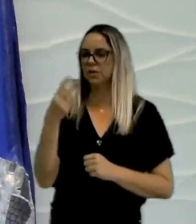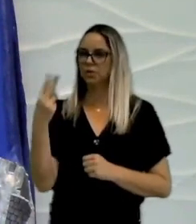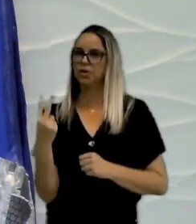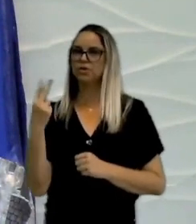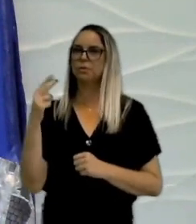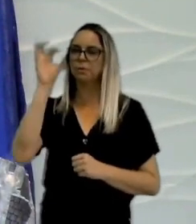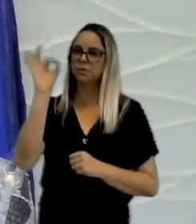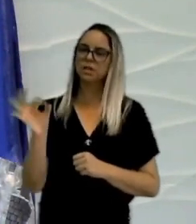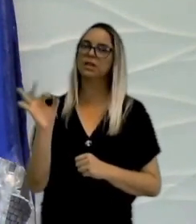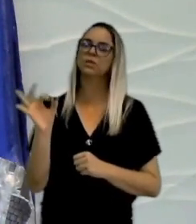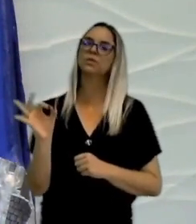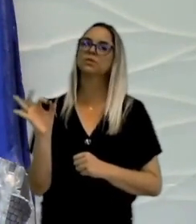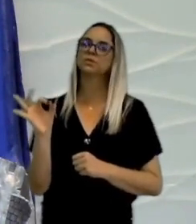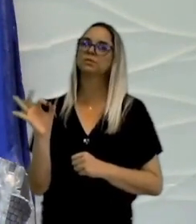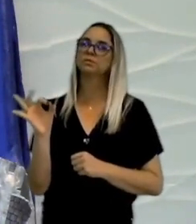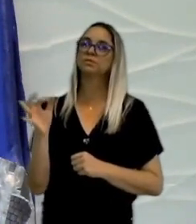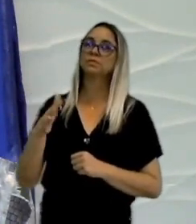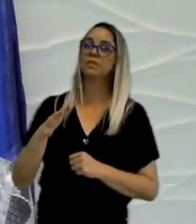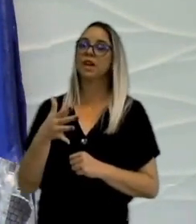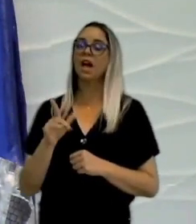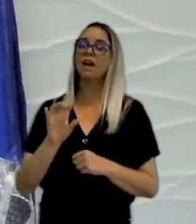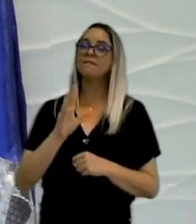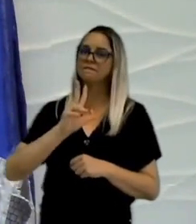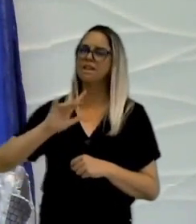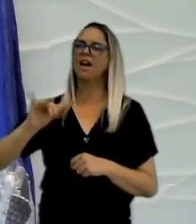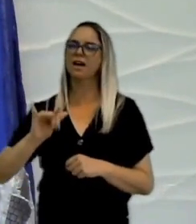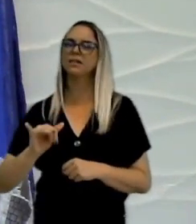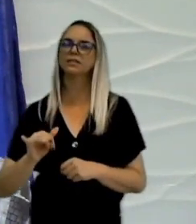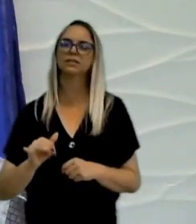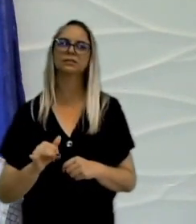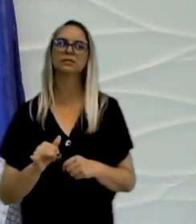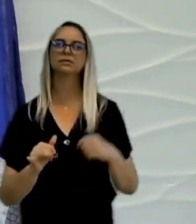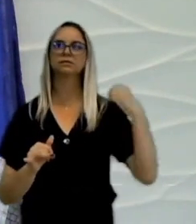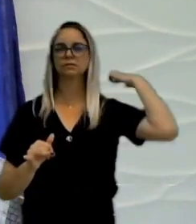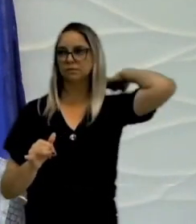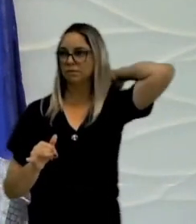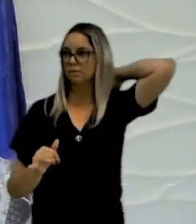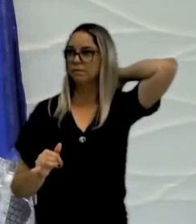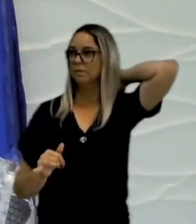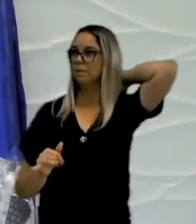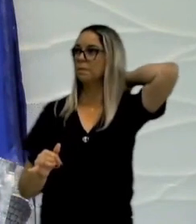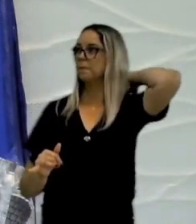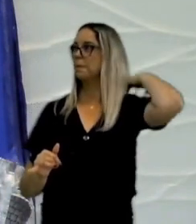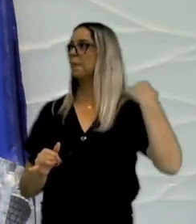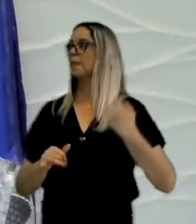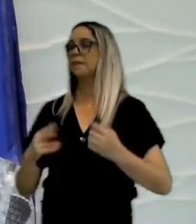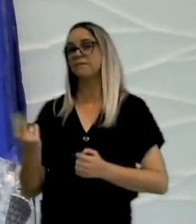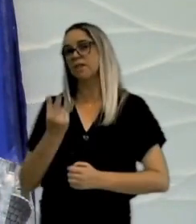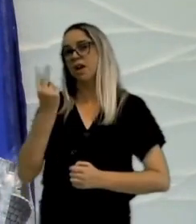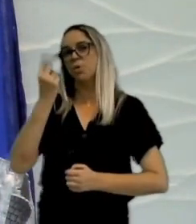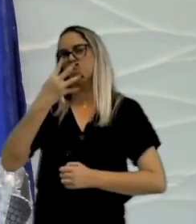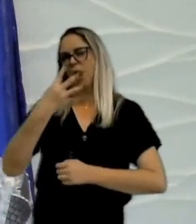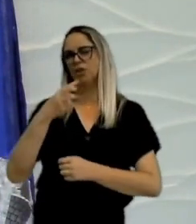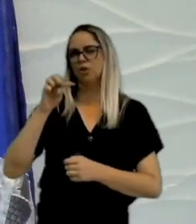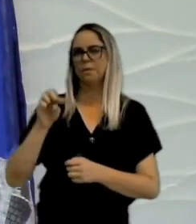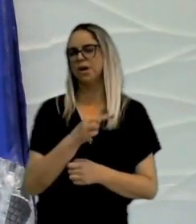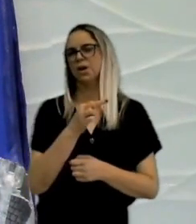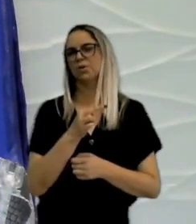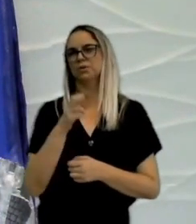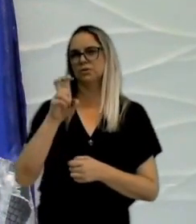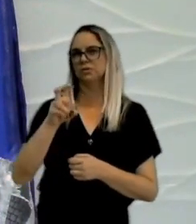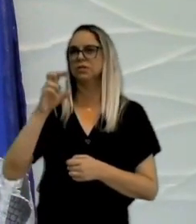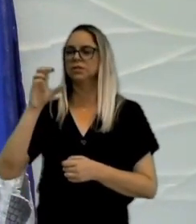3,62% percentual, o qual passará a ter o vencimento no valor de